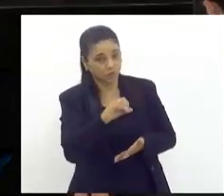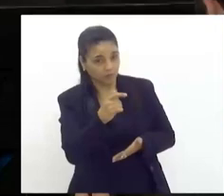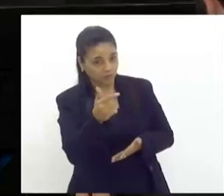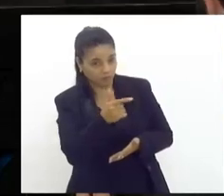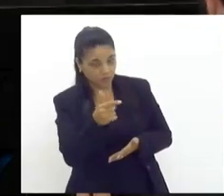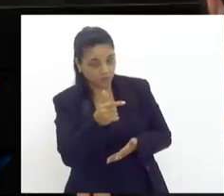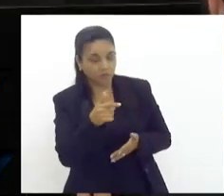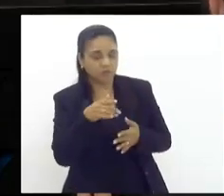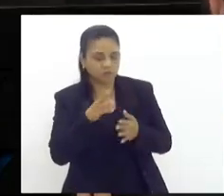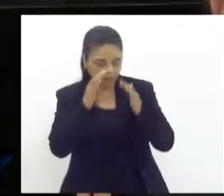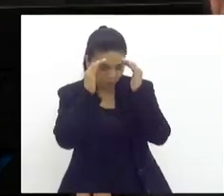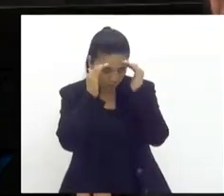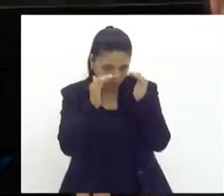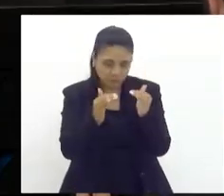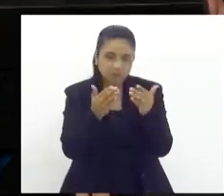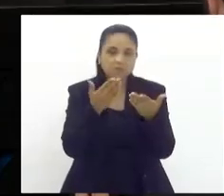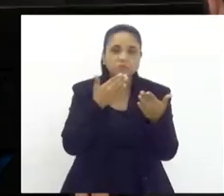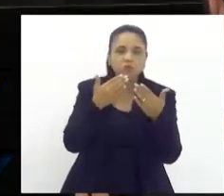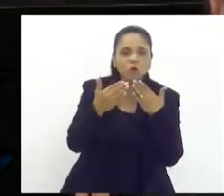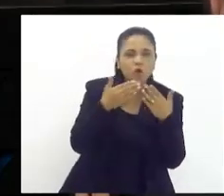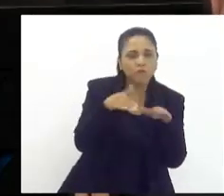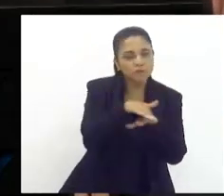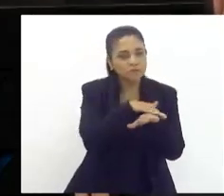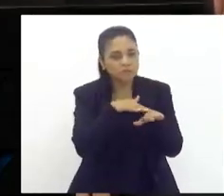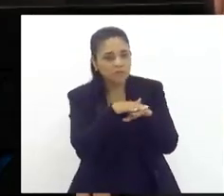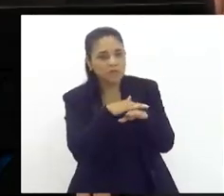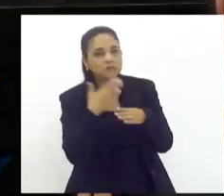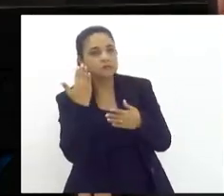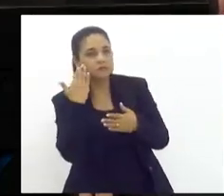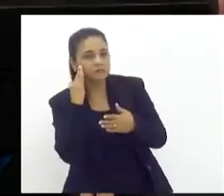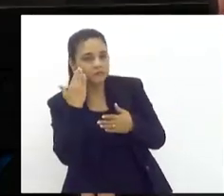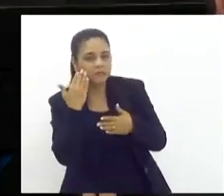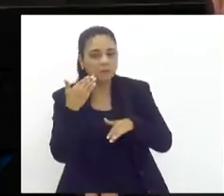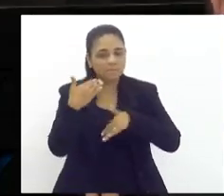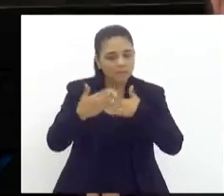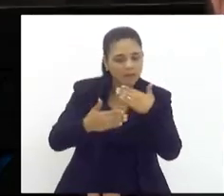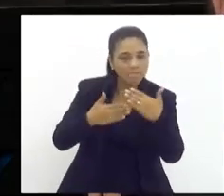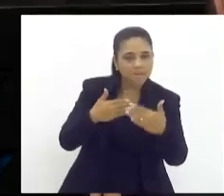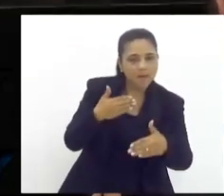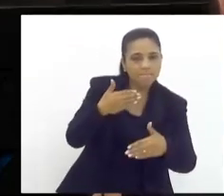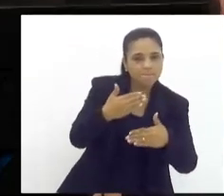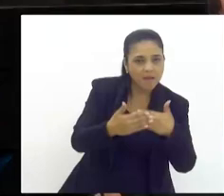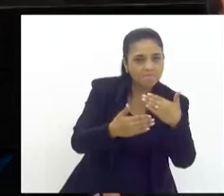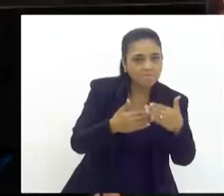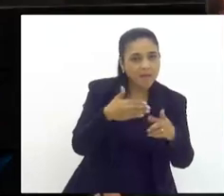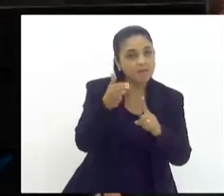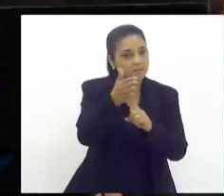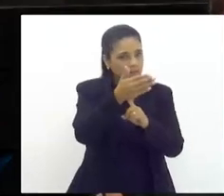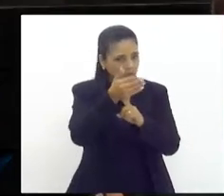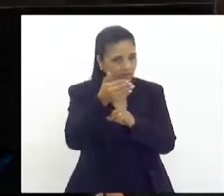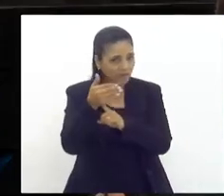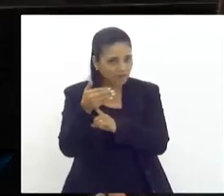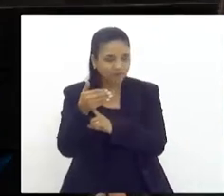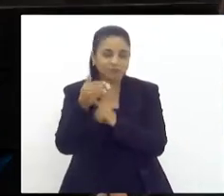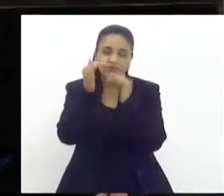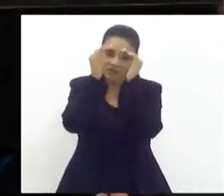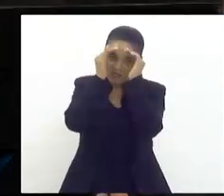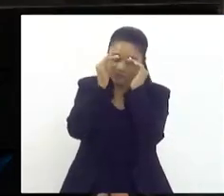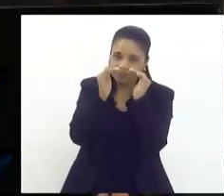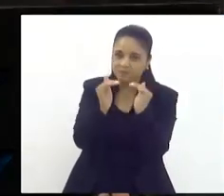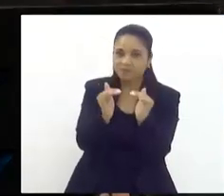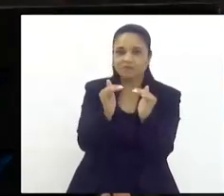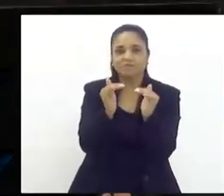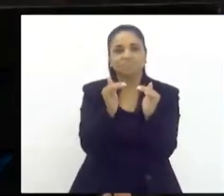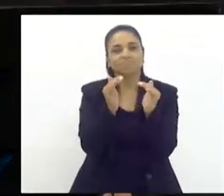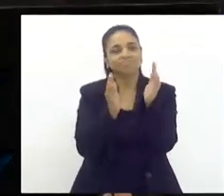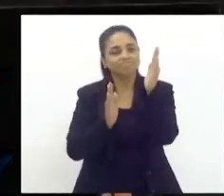né estamos conversando entendendo que é um passo né de muita tecnologia respeitando também